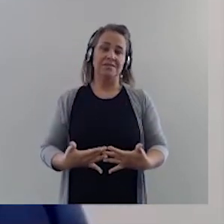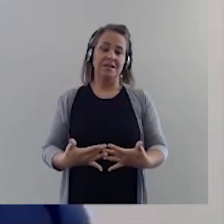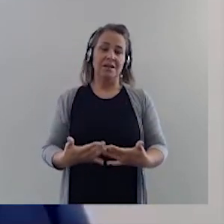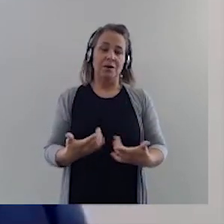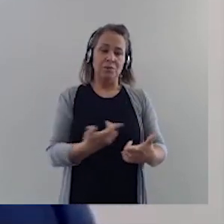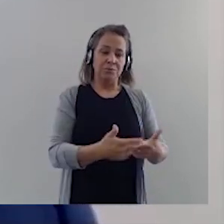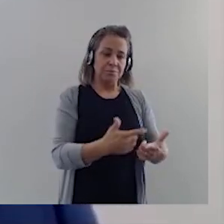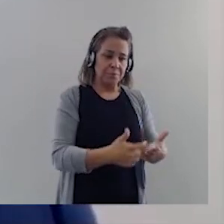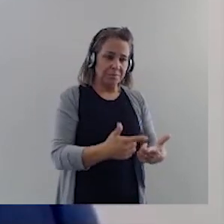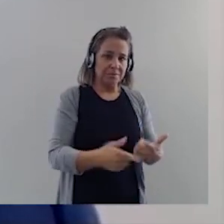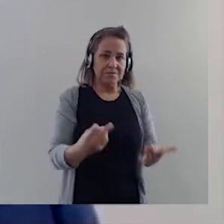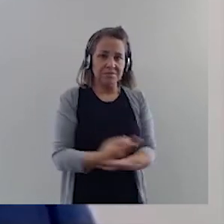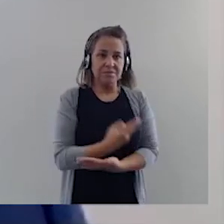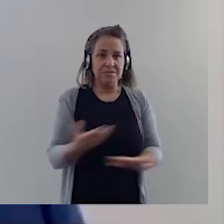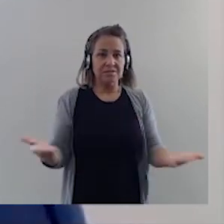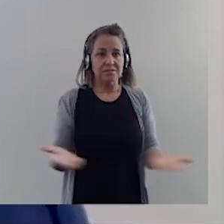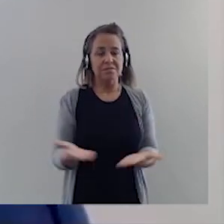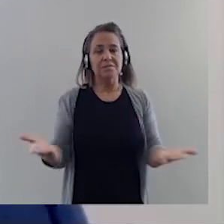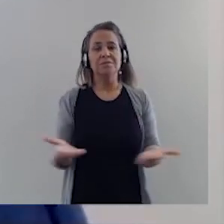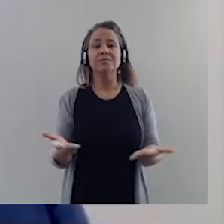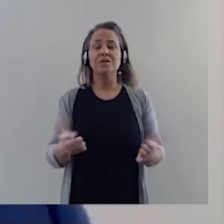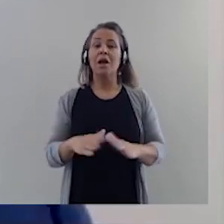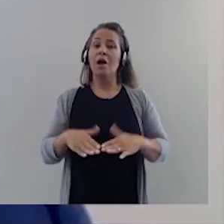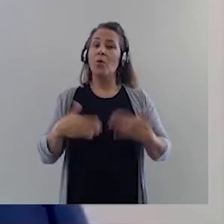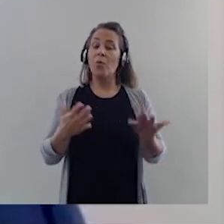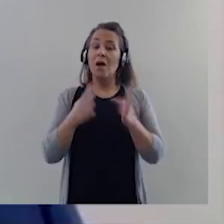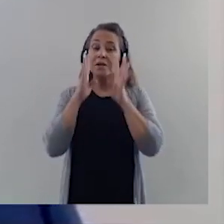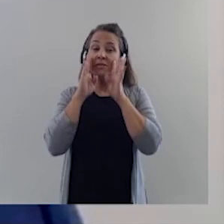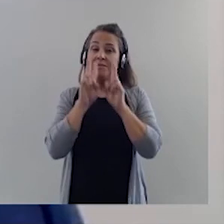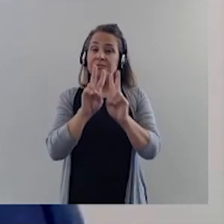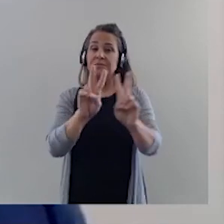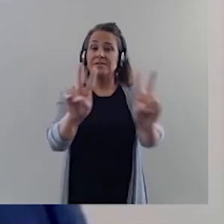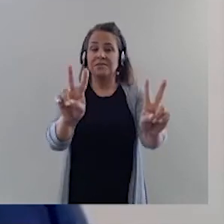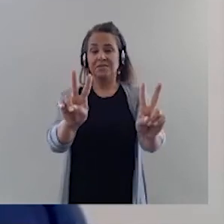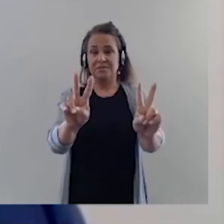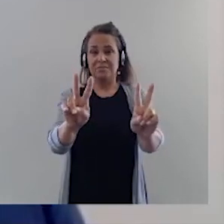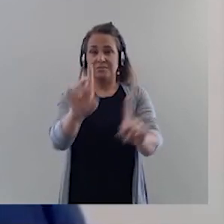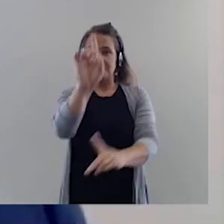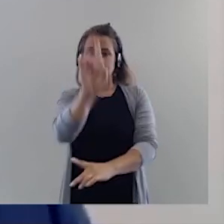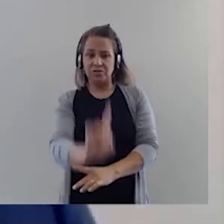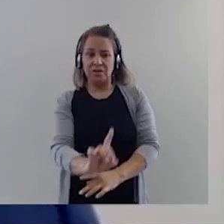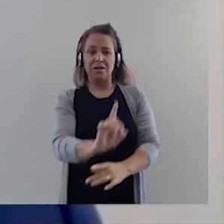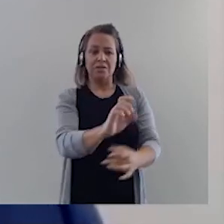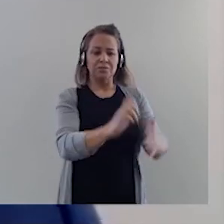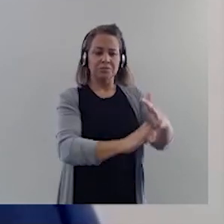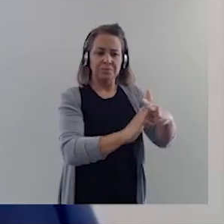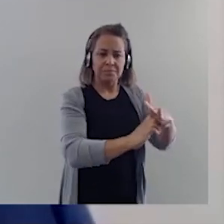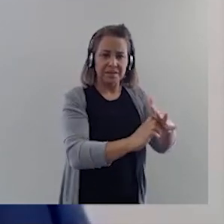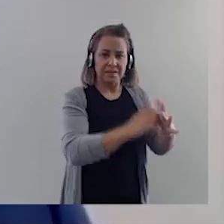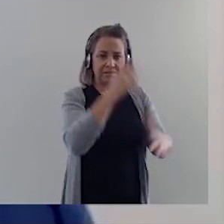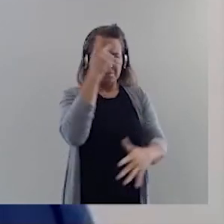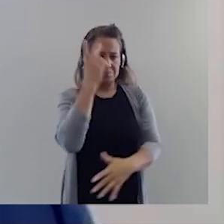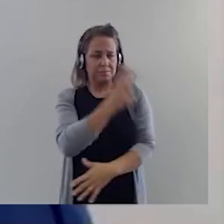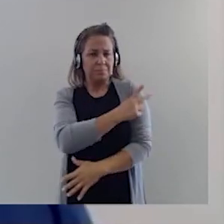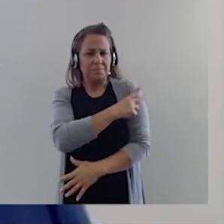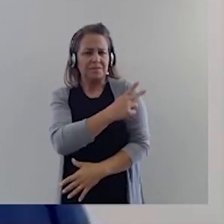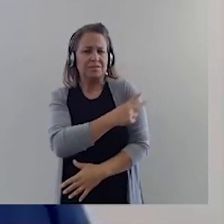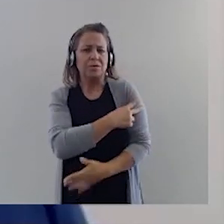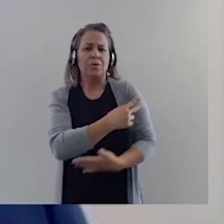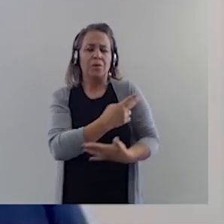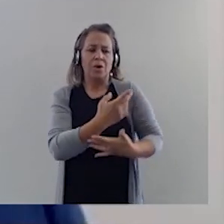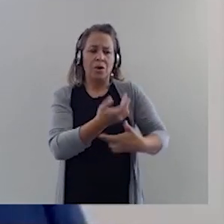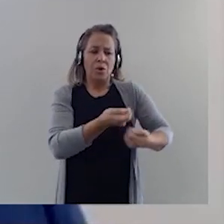do momento que estamos vivendo, quais as perspectivas para o direito de empresa, para o direito empresarial, para o